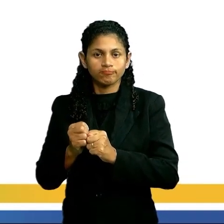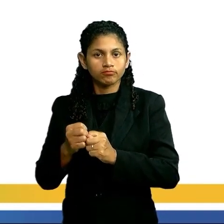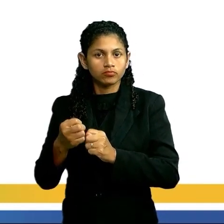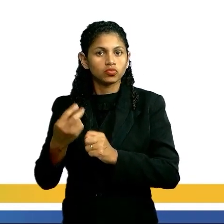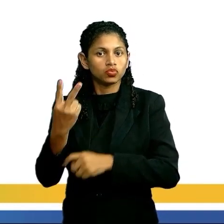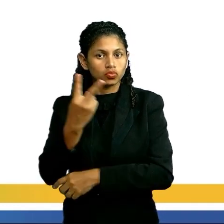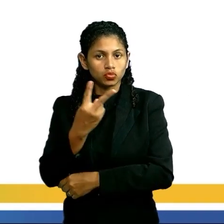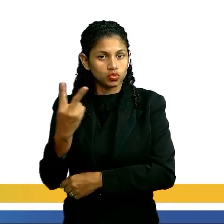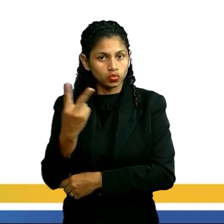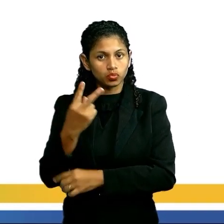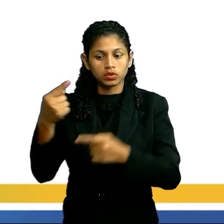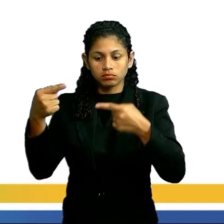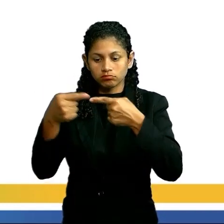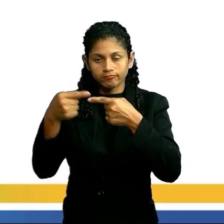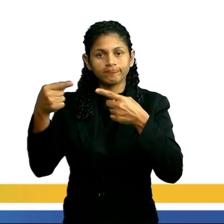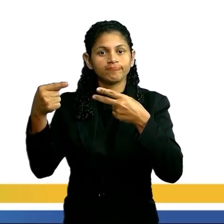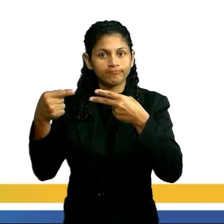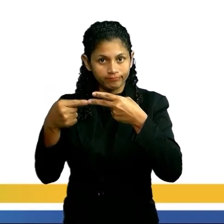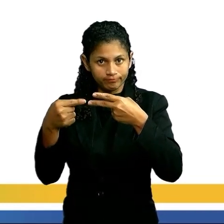Certo?